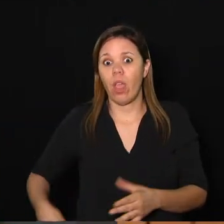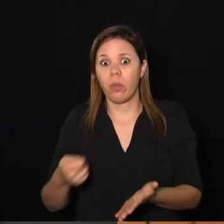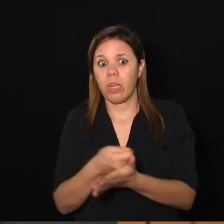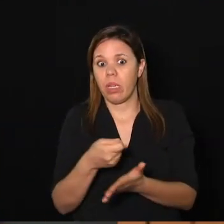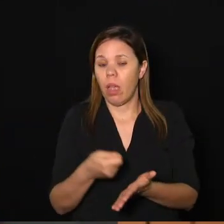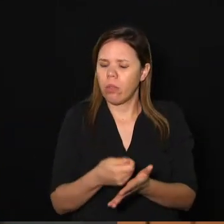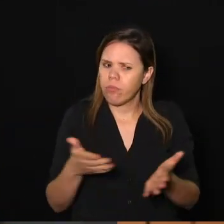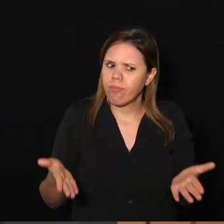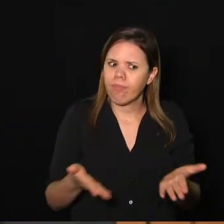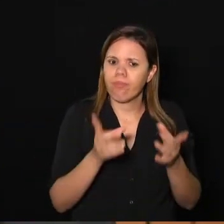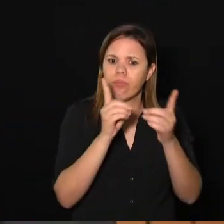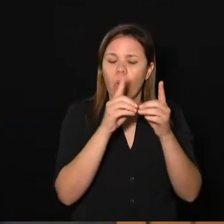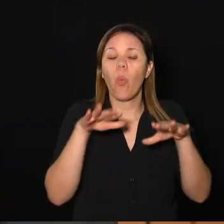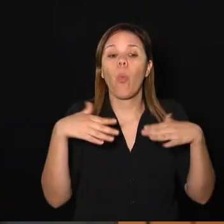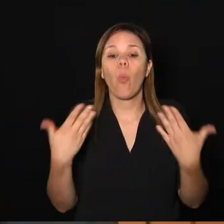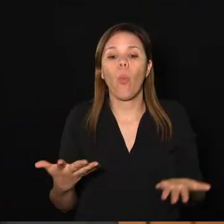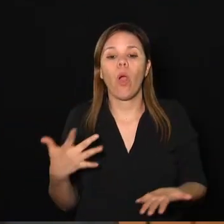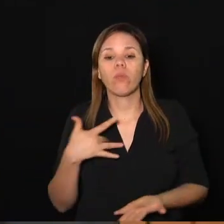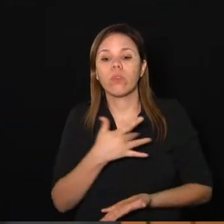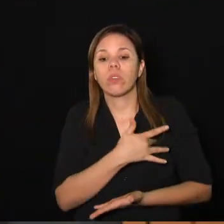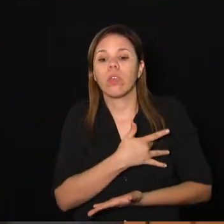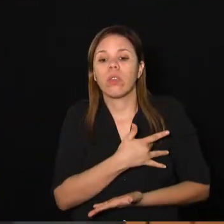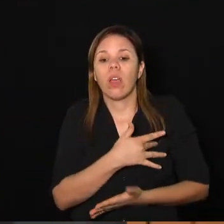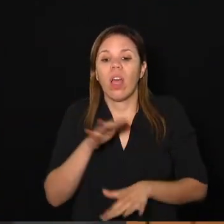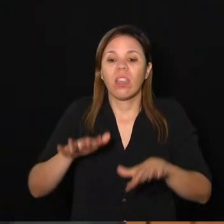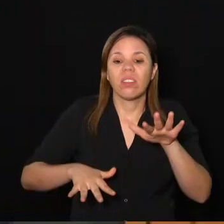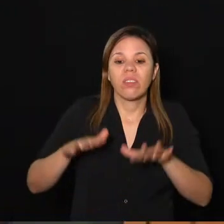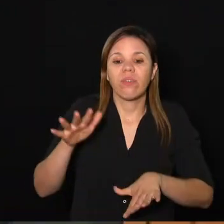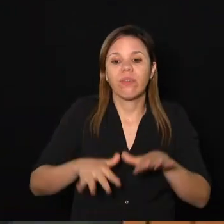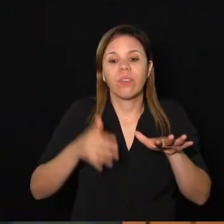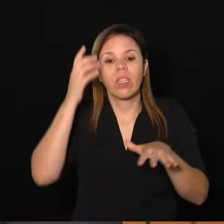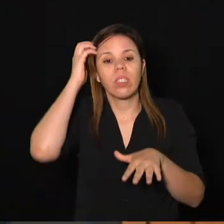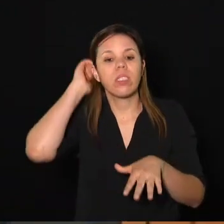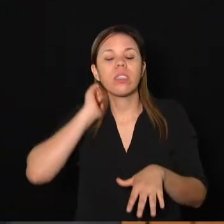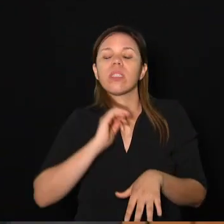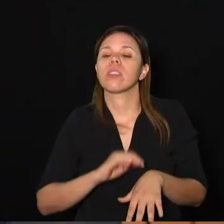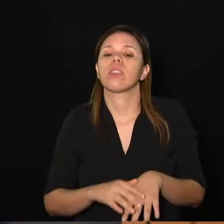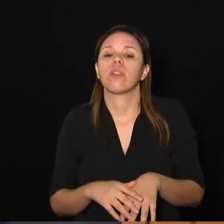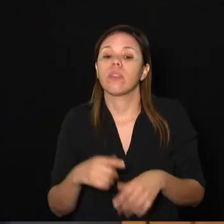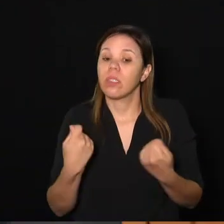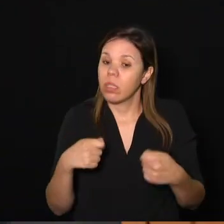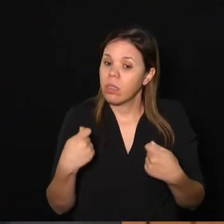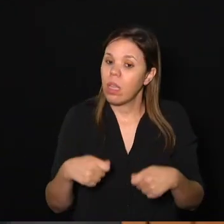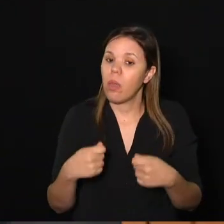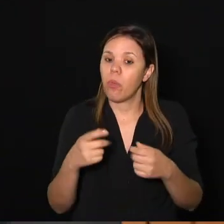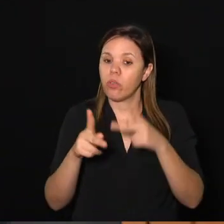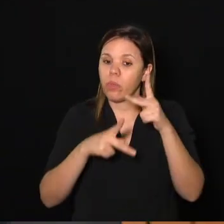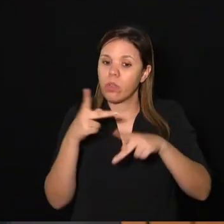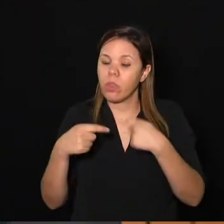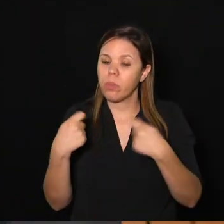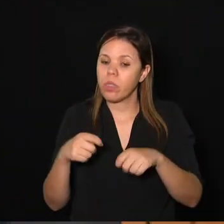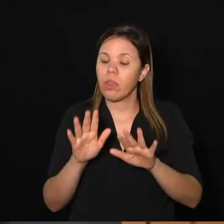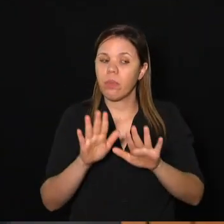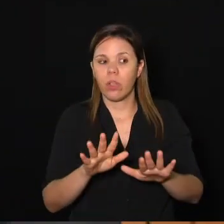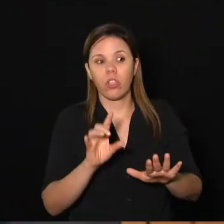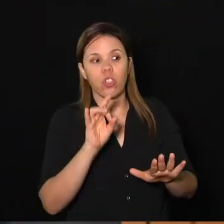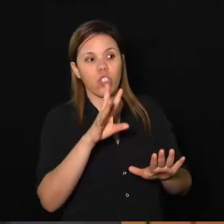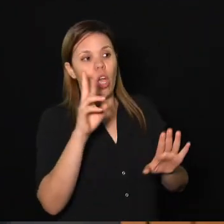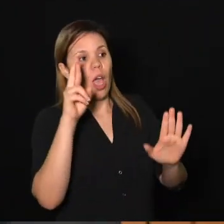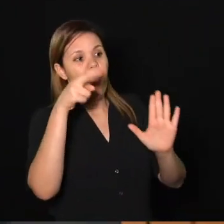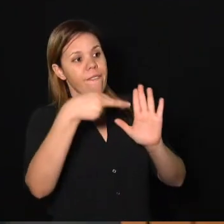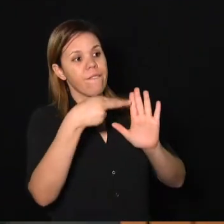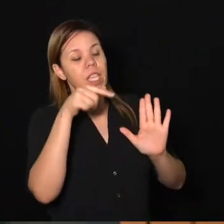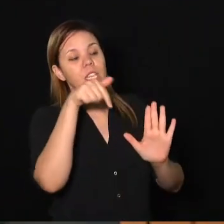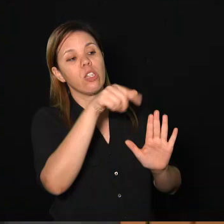saúde? não é porque às vezes a gente tem uma demanda eu não estou me referindo a questão da optometria estou me referindo a saúde de uma maneira